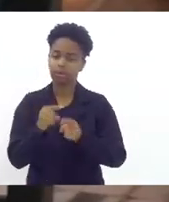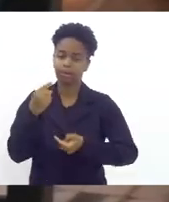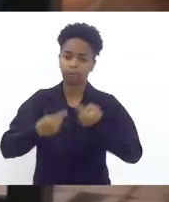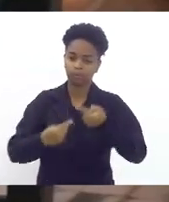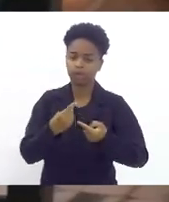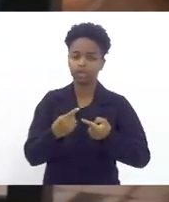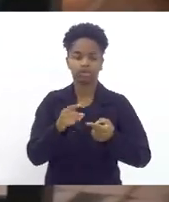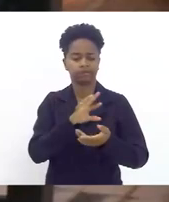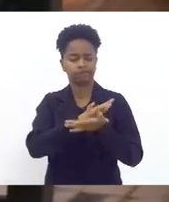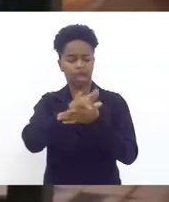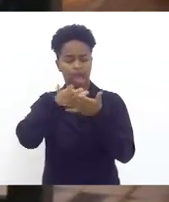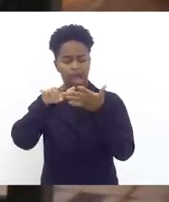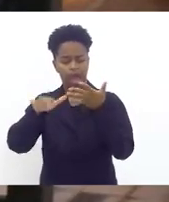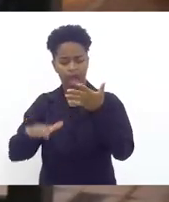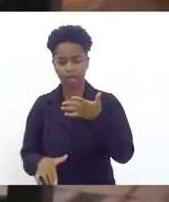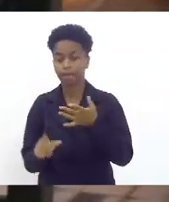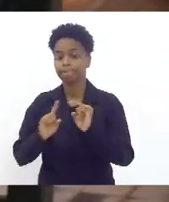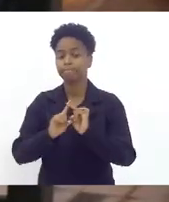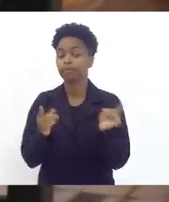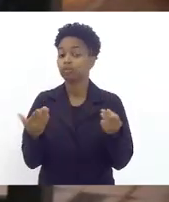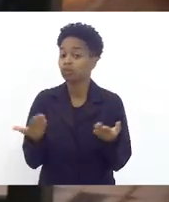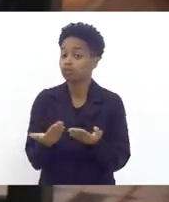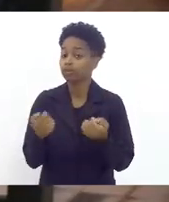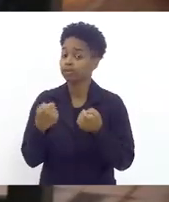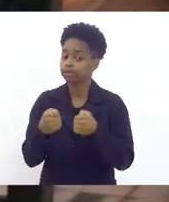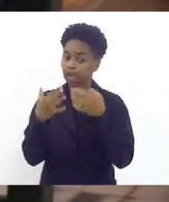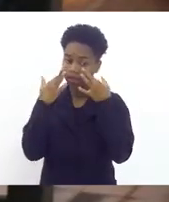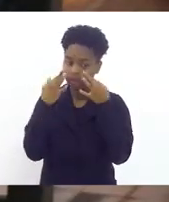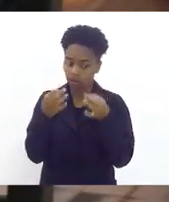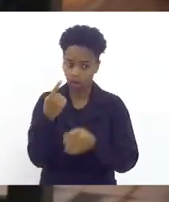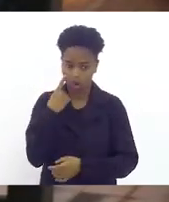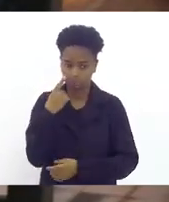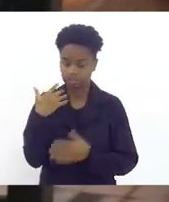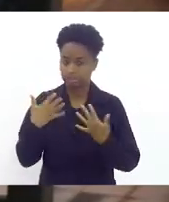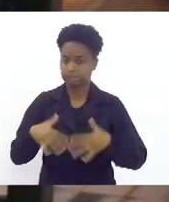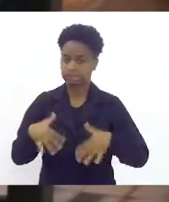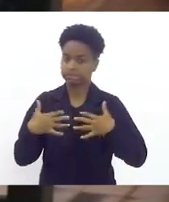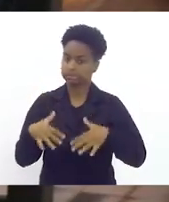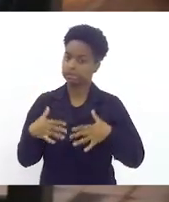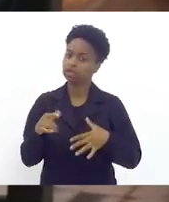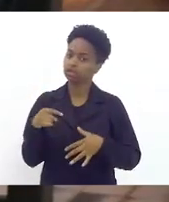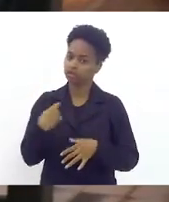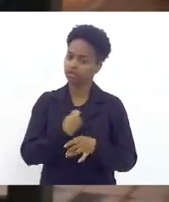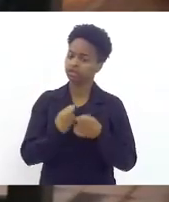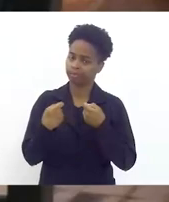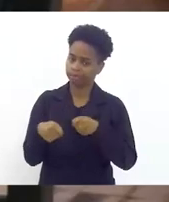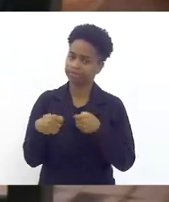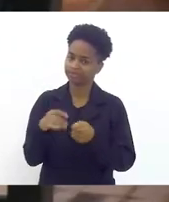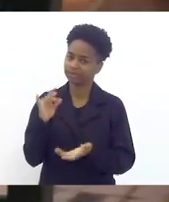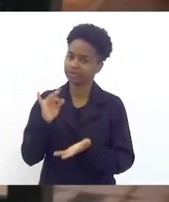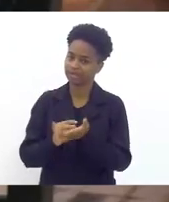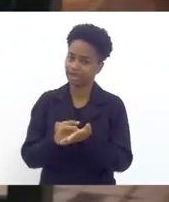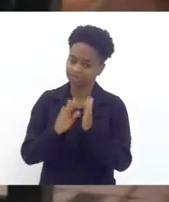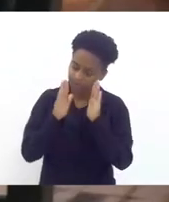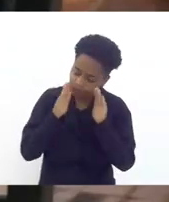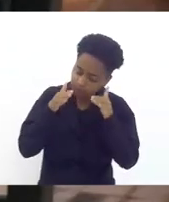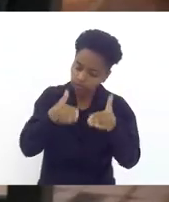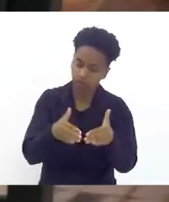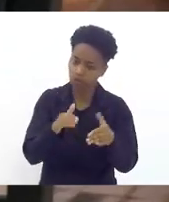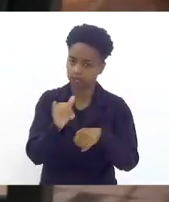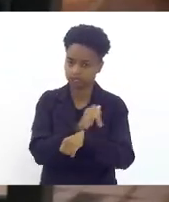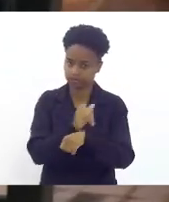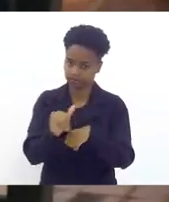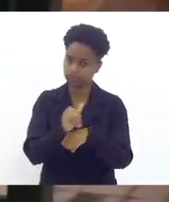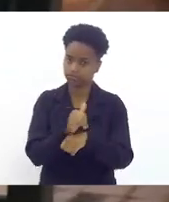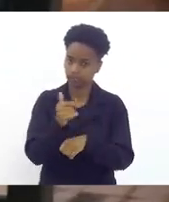monte de coisa mas hoje a gente tem que olhar e dizer caramba Nós temos que nos debruçar sobre as ferramentas